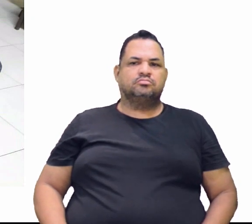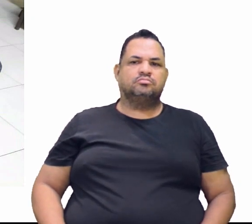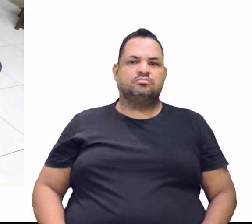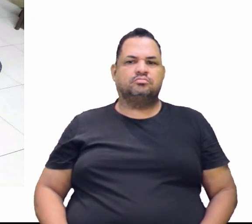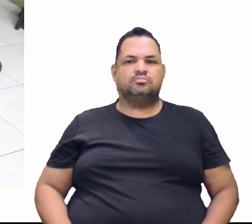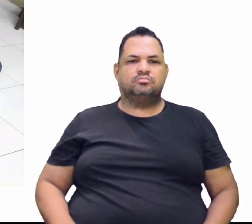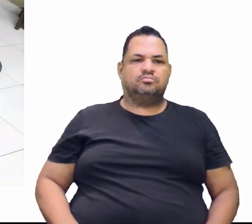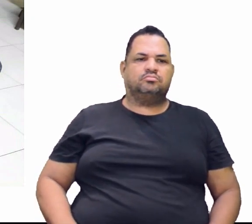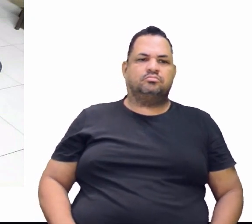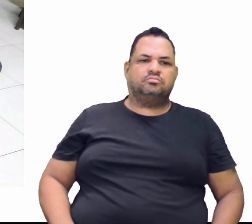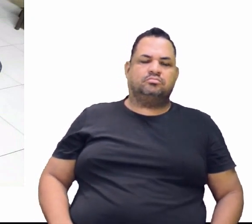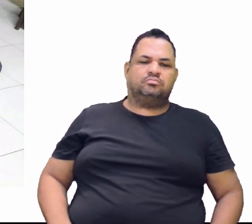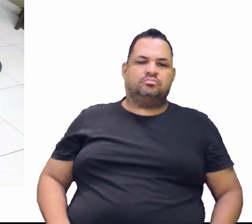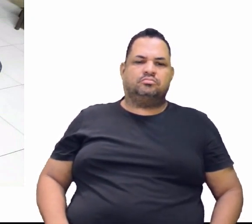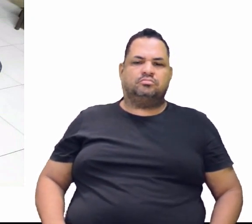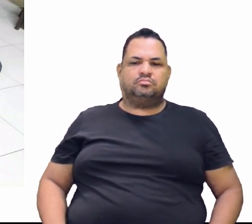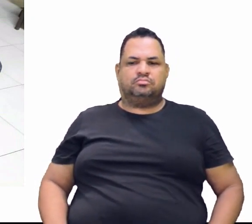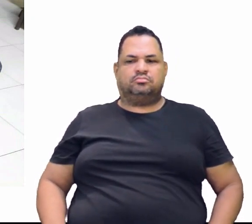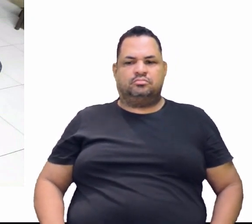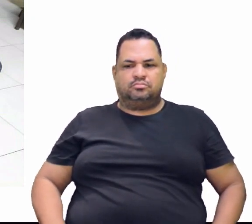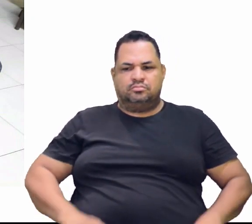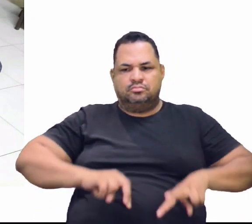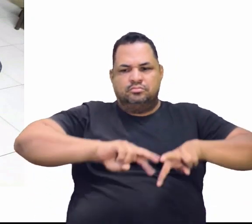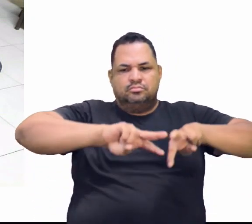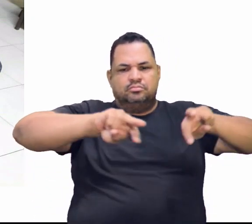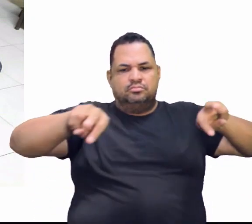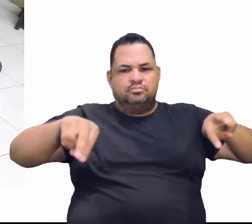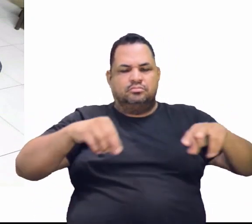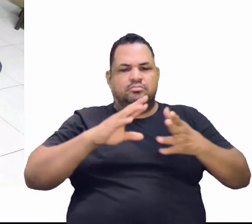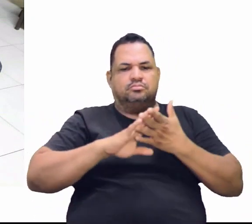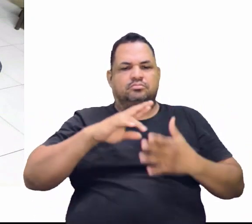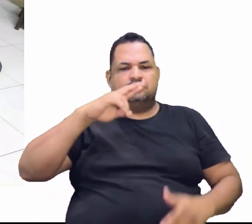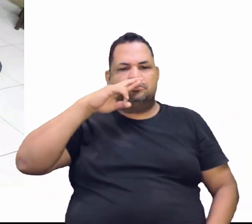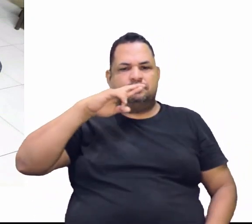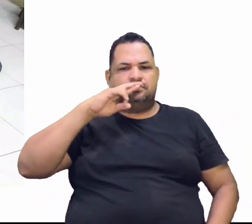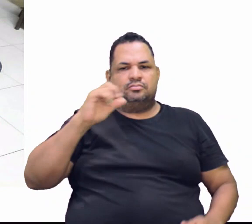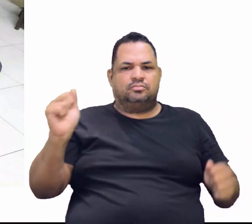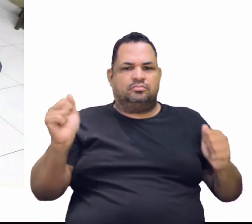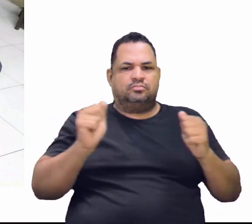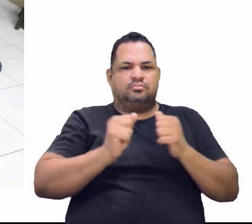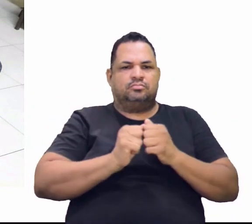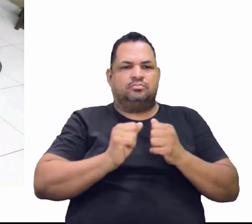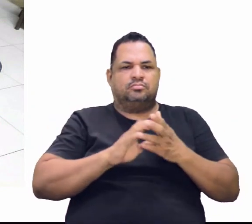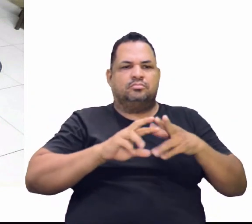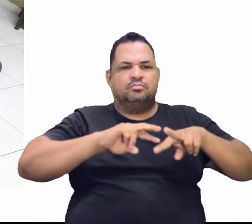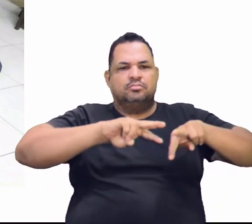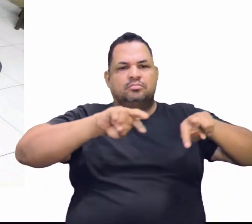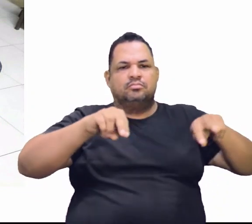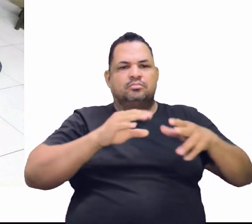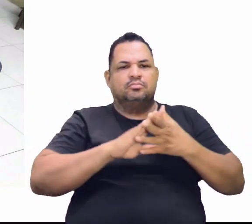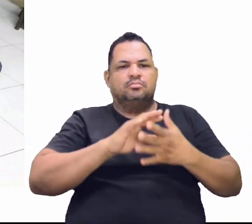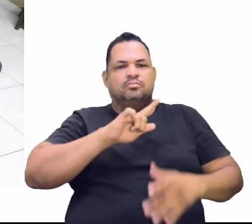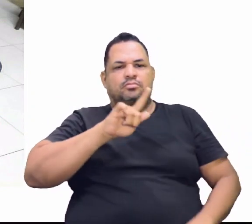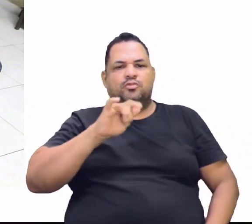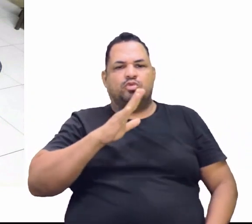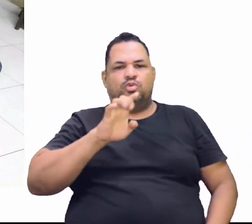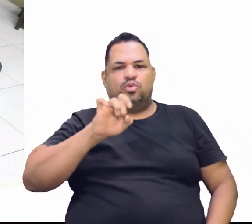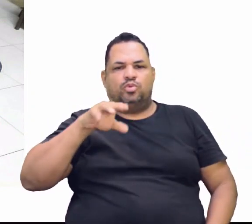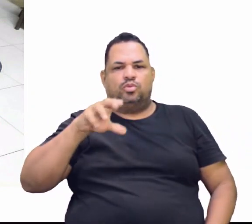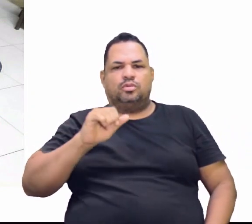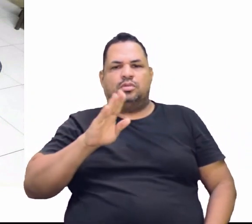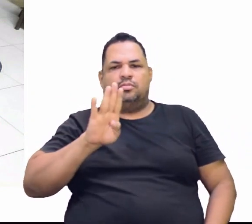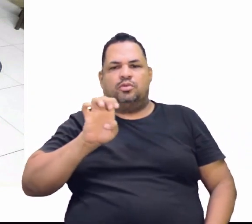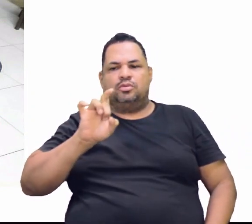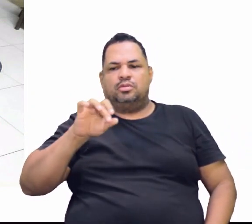todas. A expedição do Rondon com o Theodore Roosevelt acabaram explorando a zoologia,